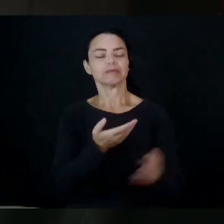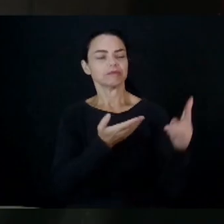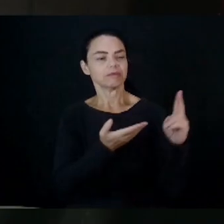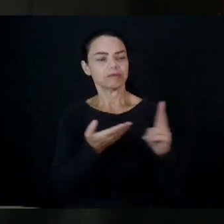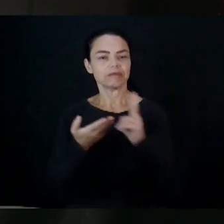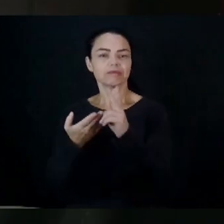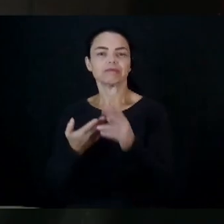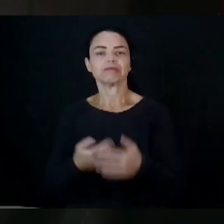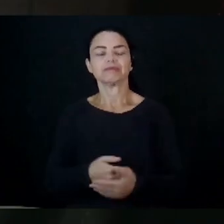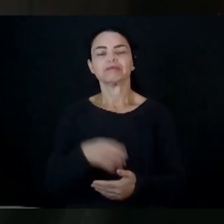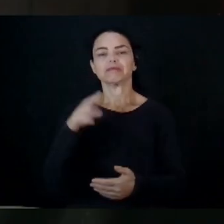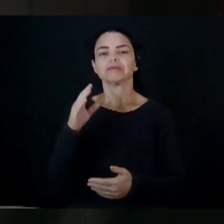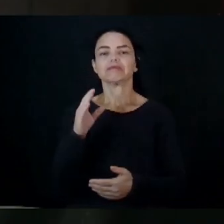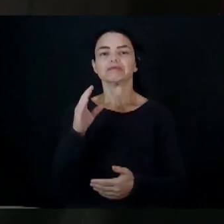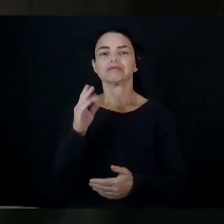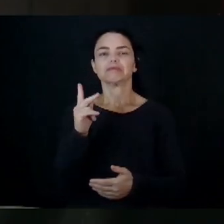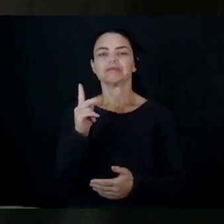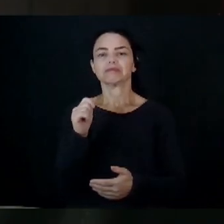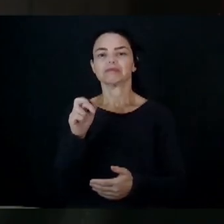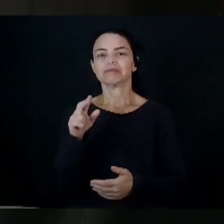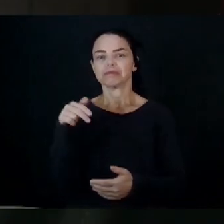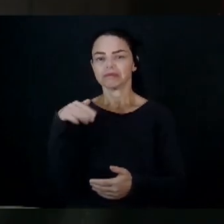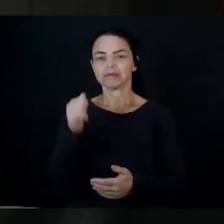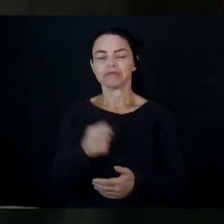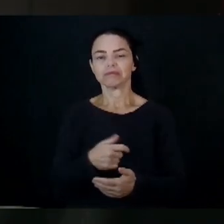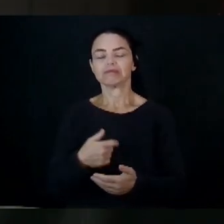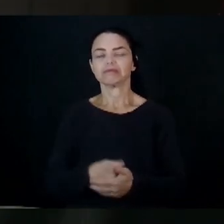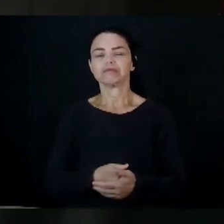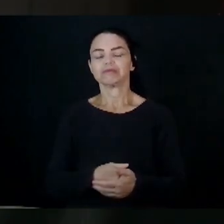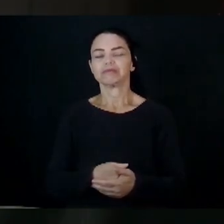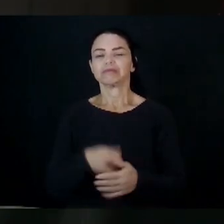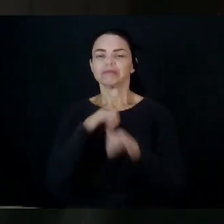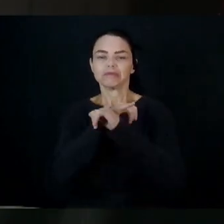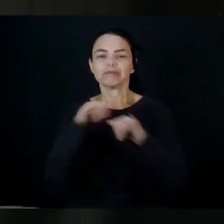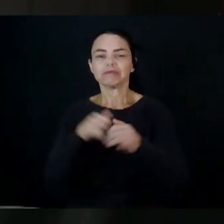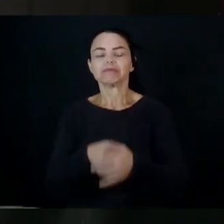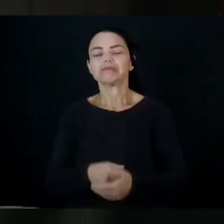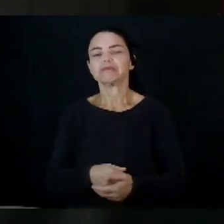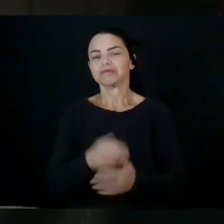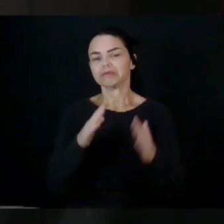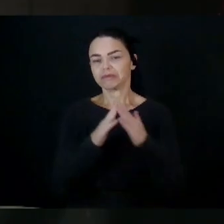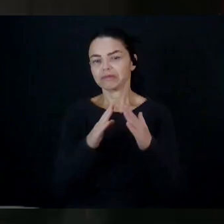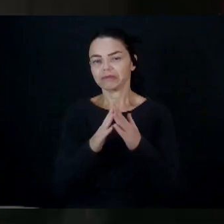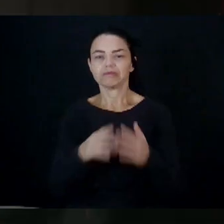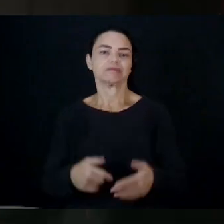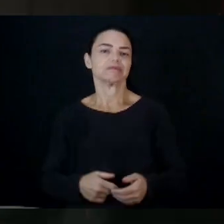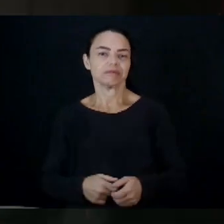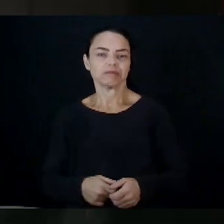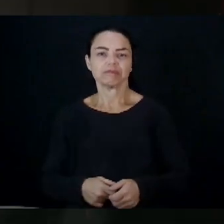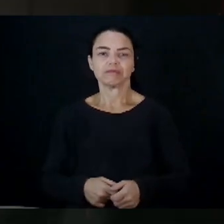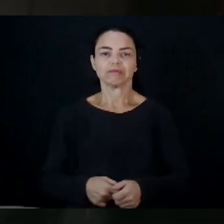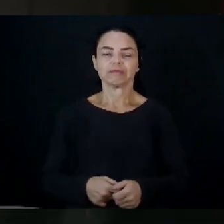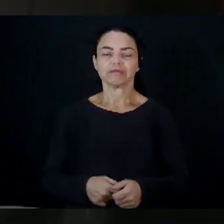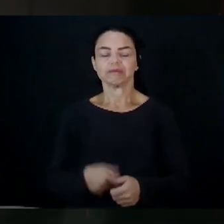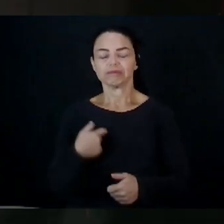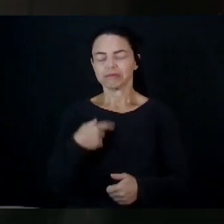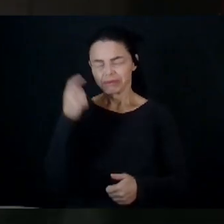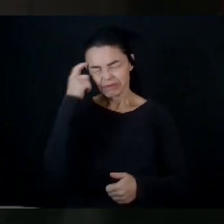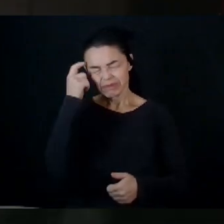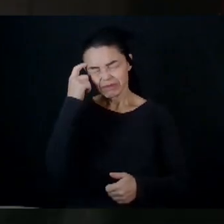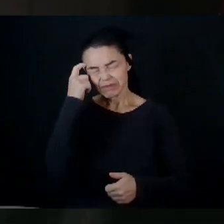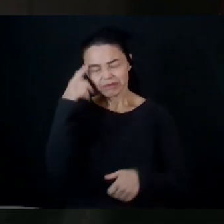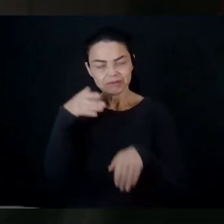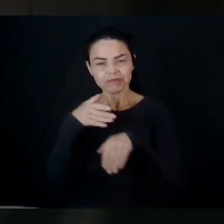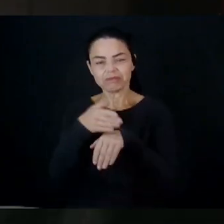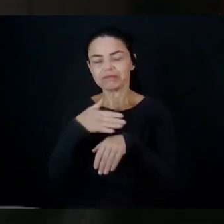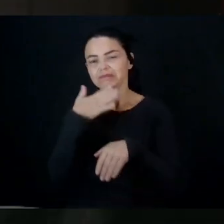uma vez, muito obrigada pela sua participação. Deixa uma mensagem aí para o pessoal de casa, de repente, fazer um exercício para poder melhorar,